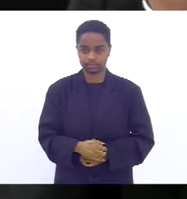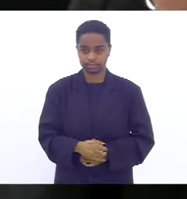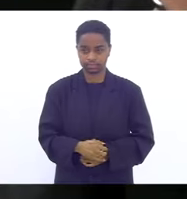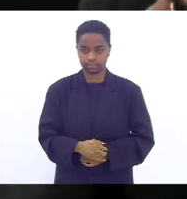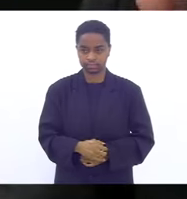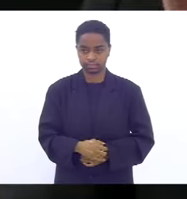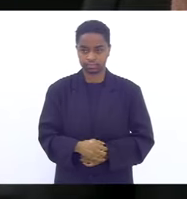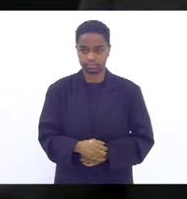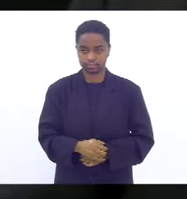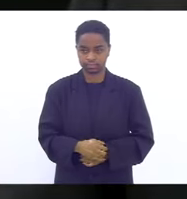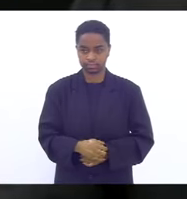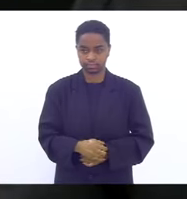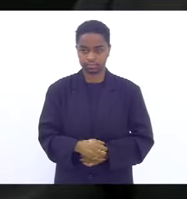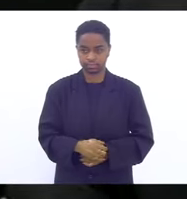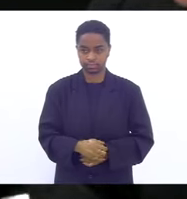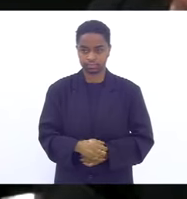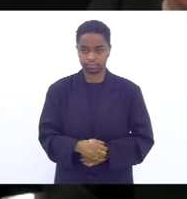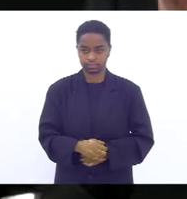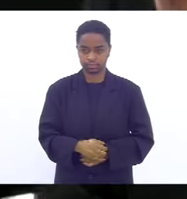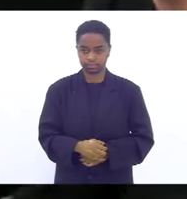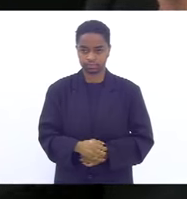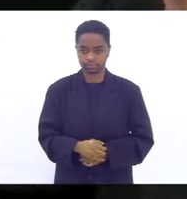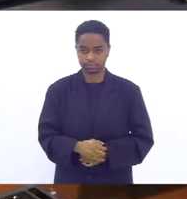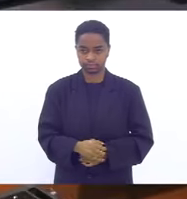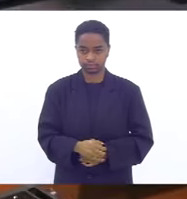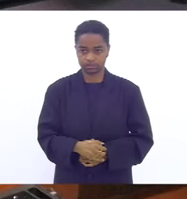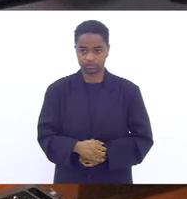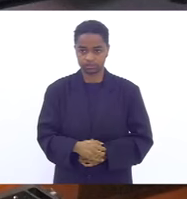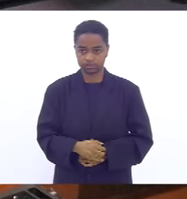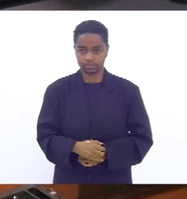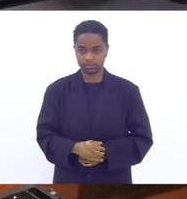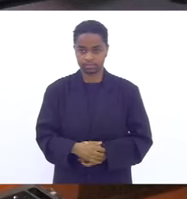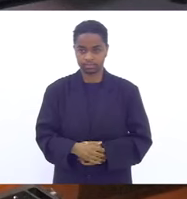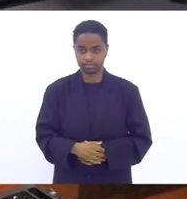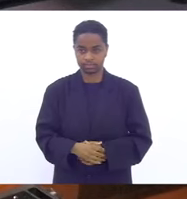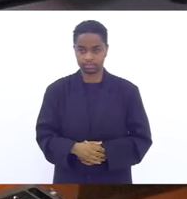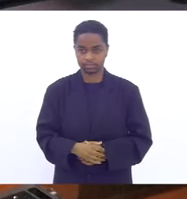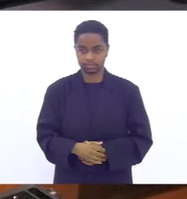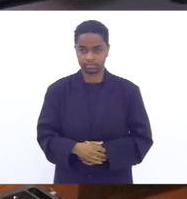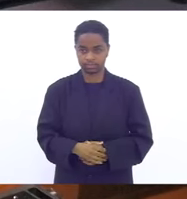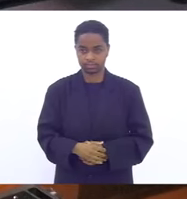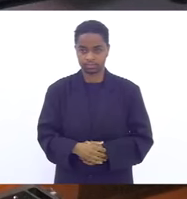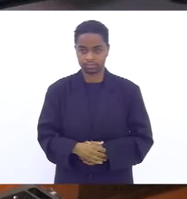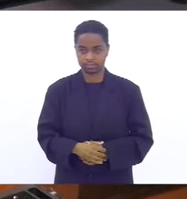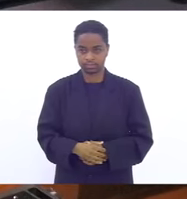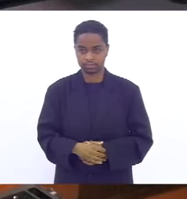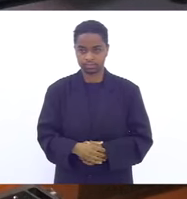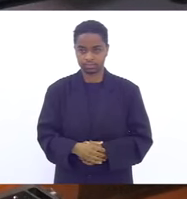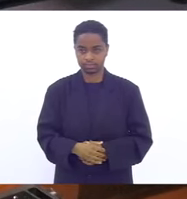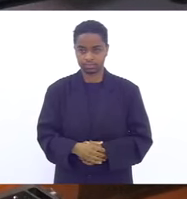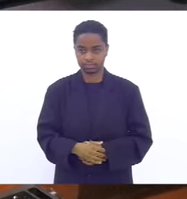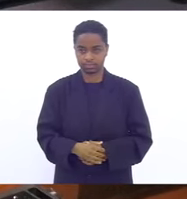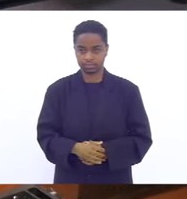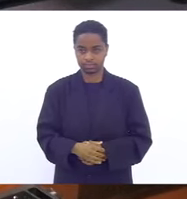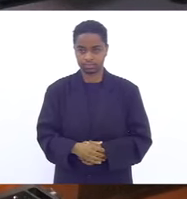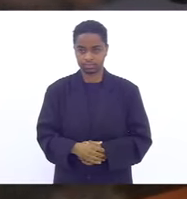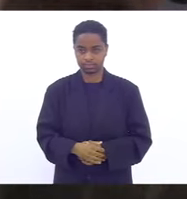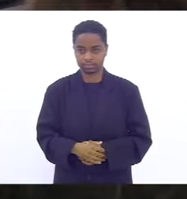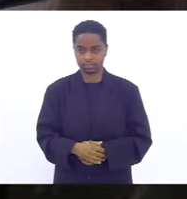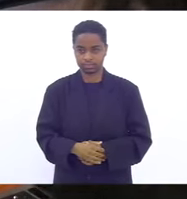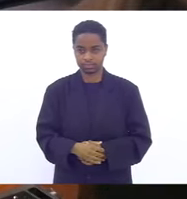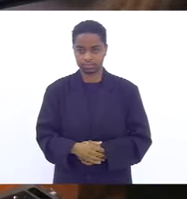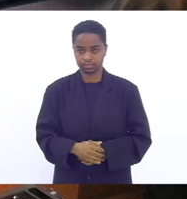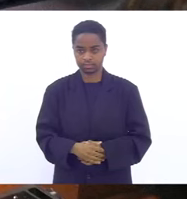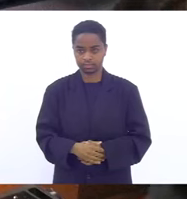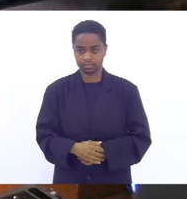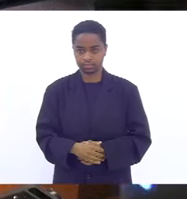Alô? Tá? Alguém pode auxiliar ali ela, por favor? Está ligado, só vou falar. Está ligado. Agora foi. Teste. Obrigado. Teste.